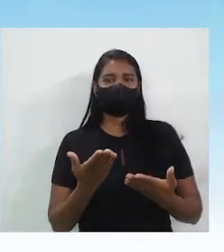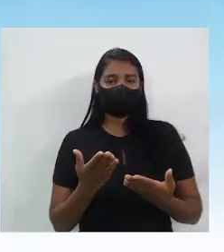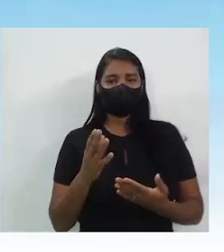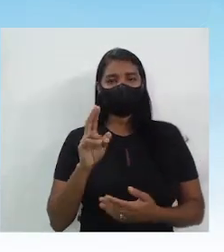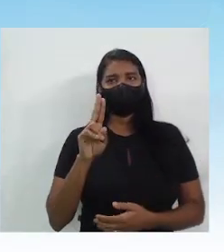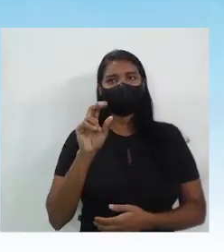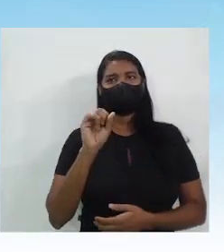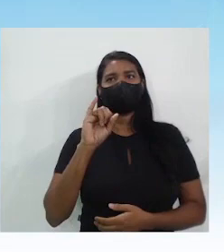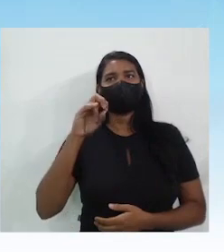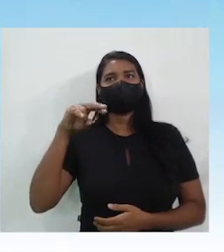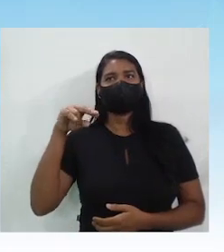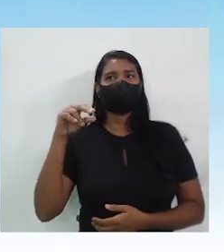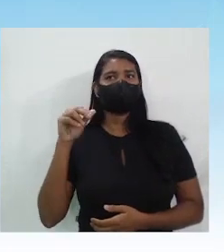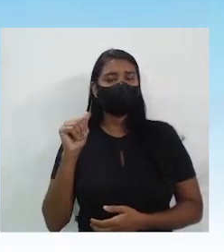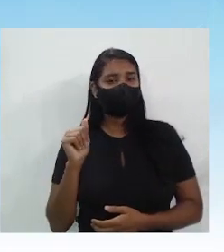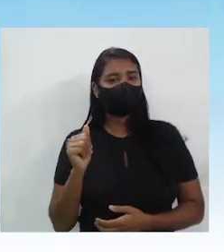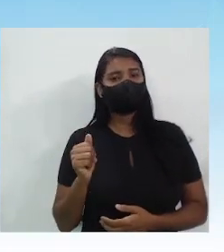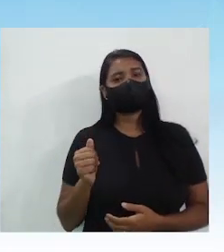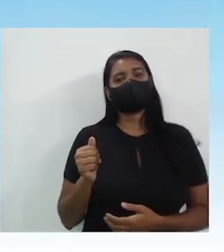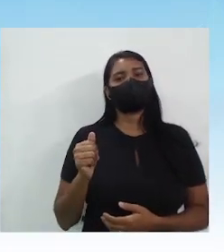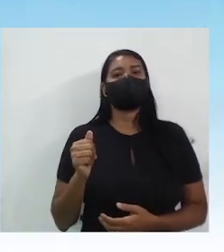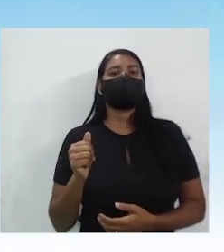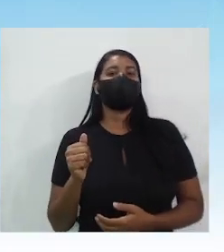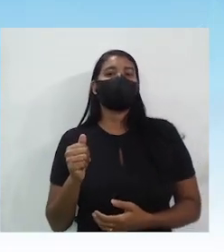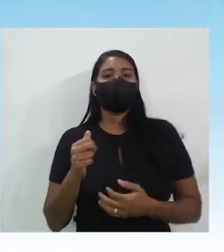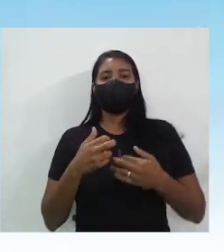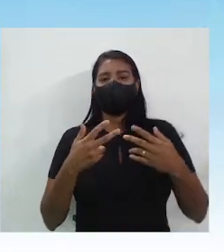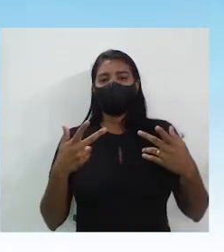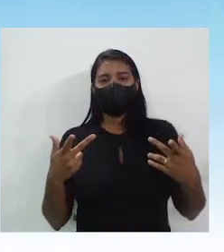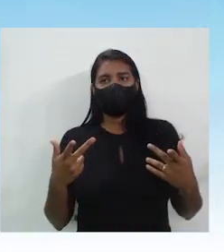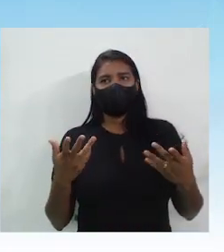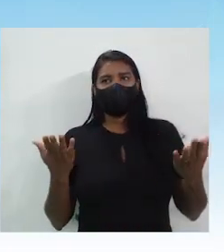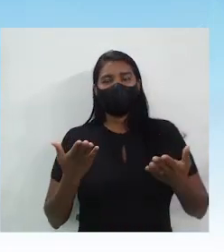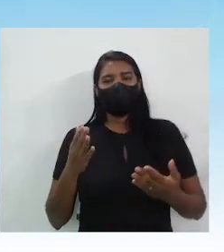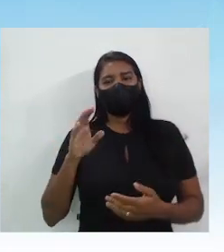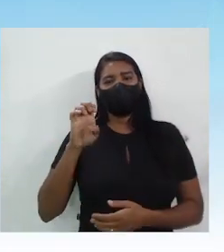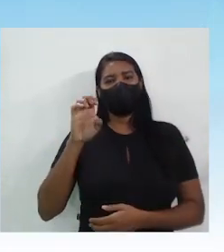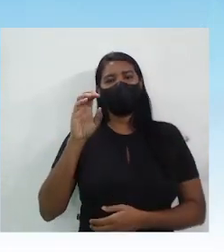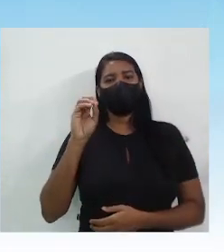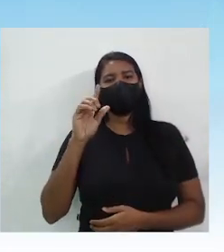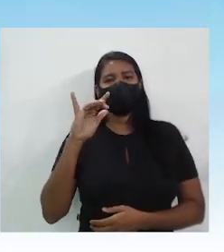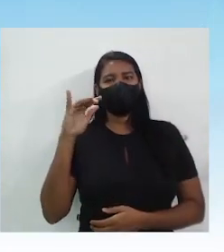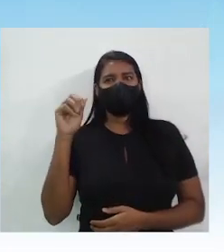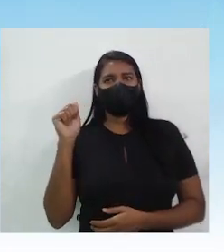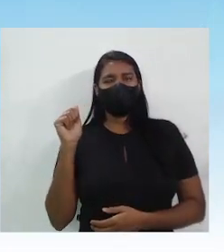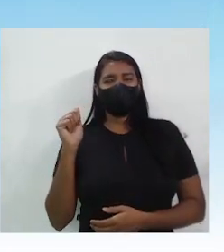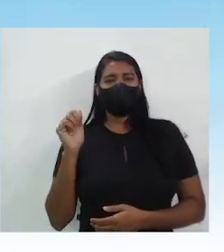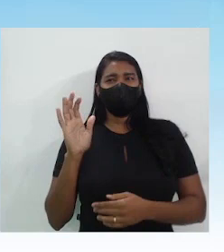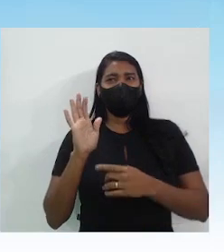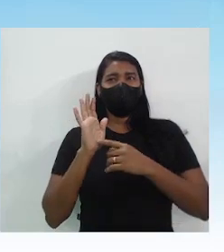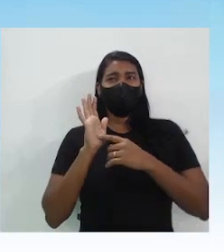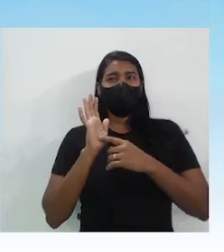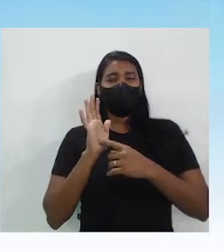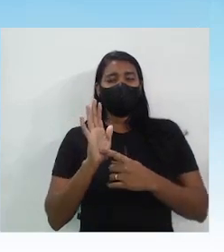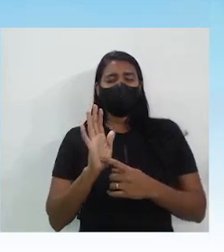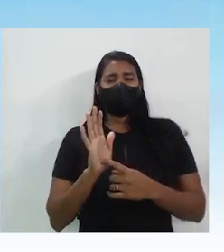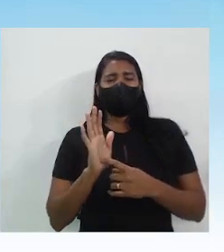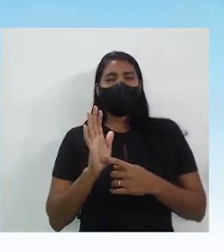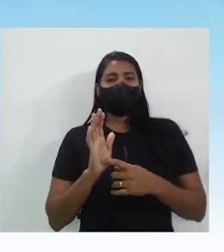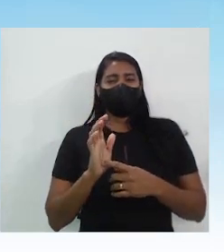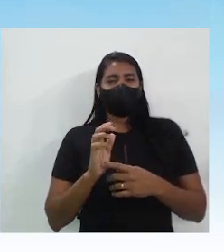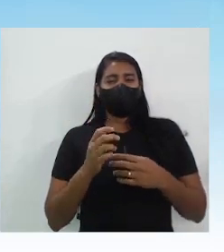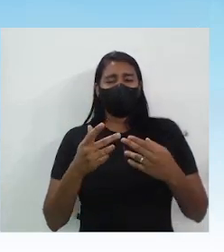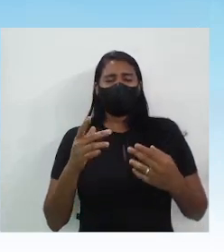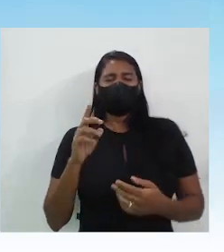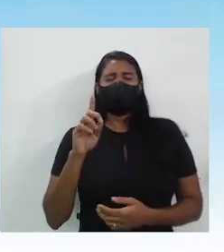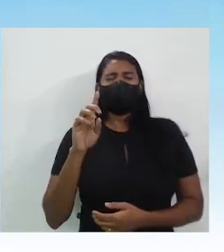das usinas nucleares, agora bora falar das usinas eólicas, principalmente a questão das vantagens